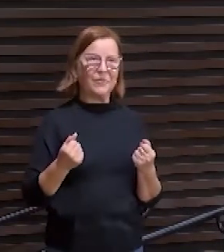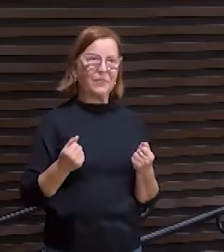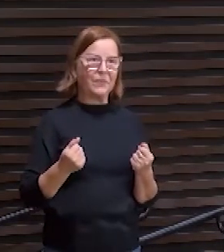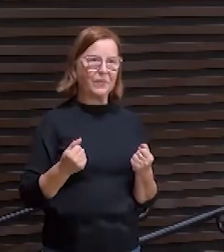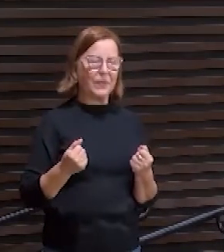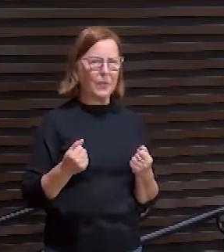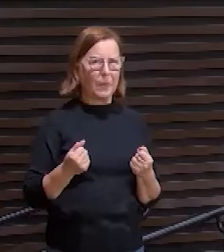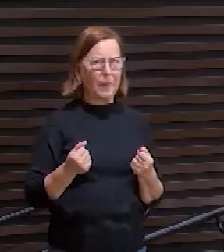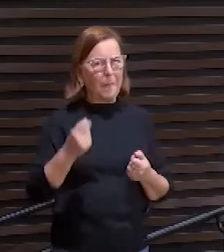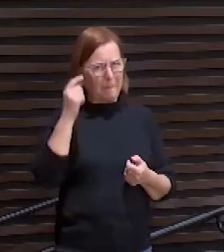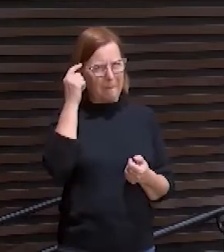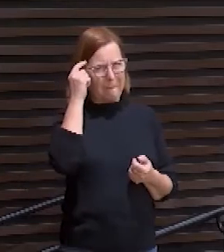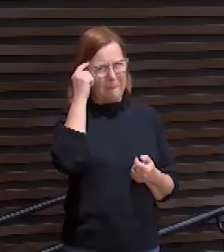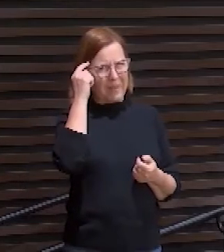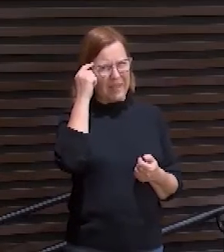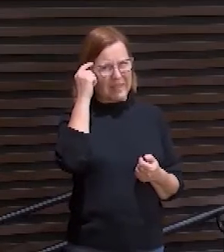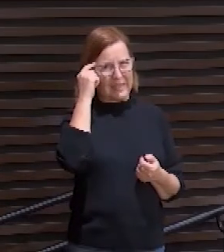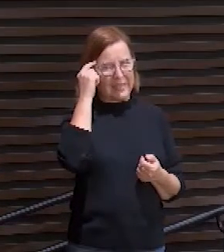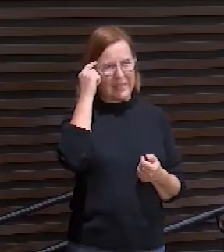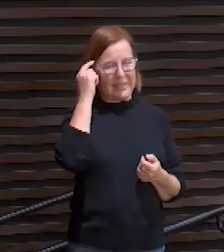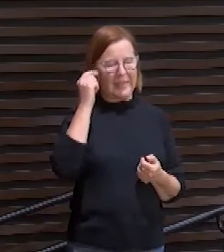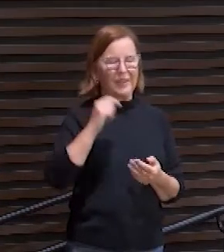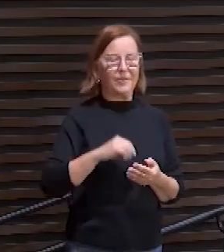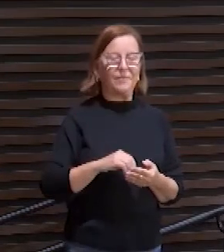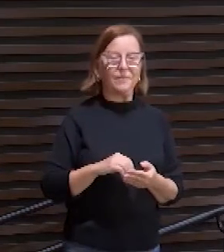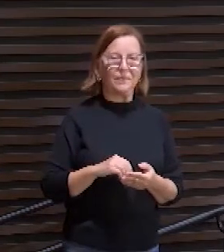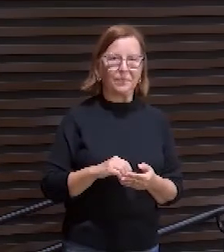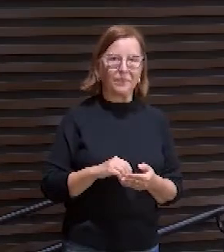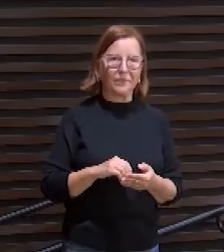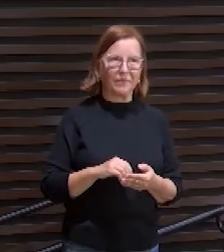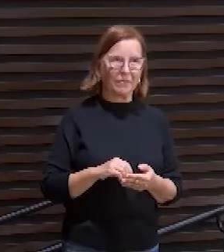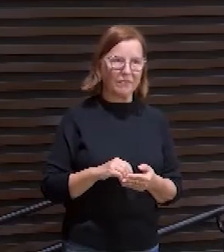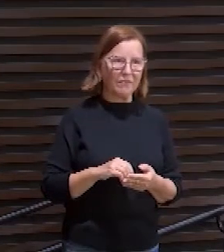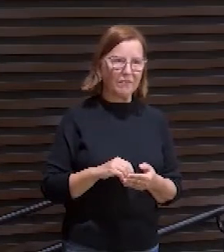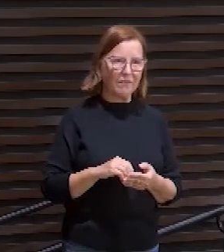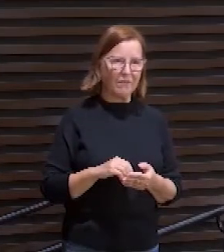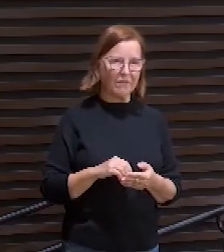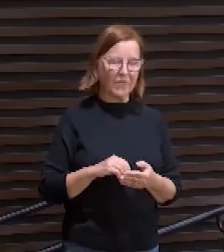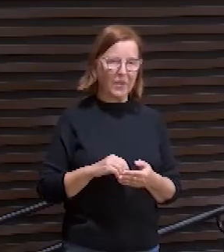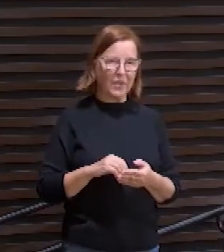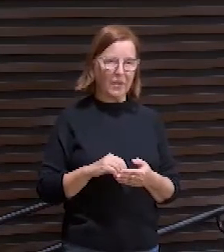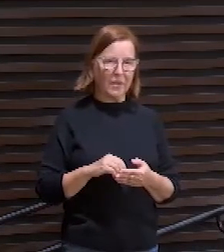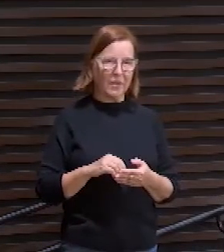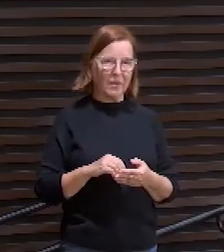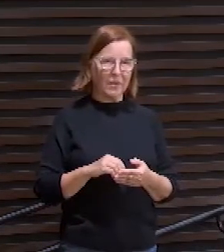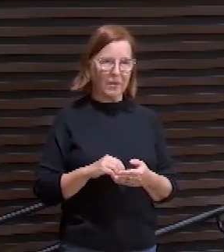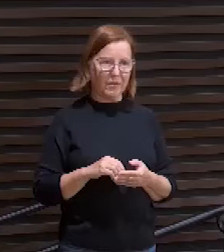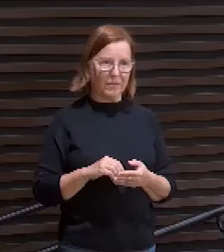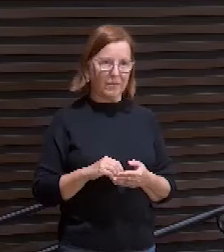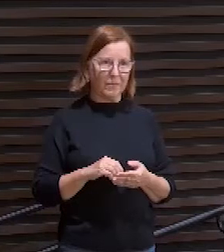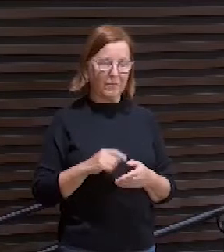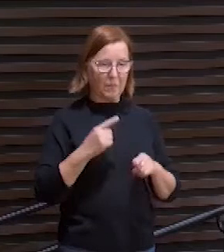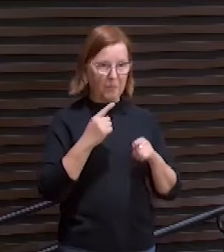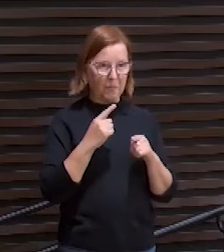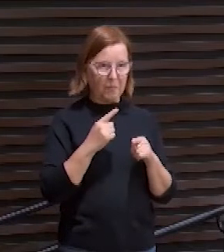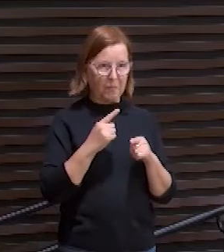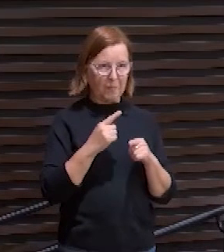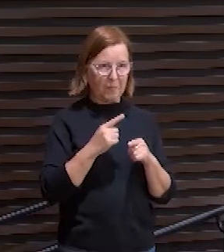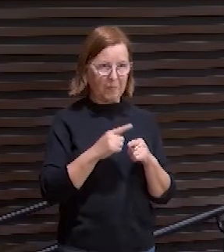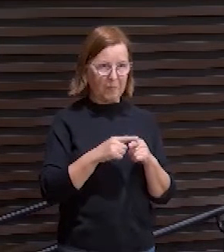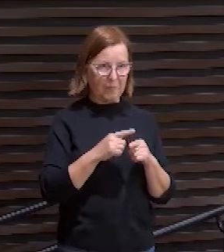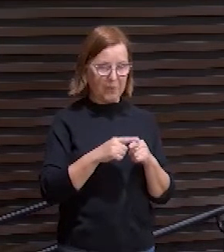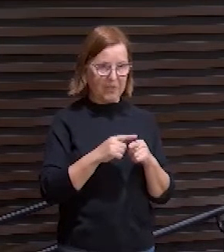equivocado, para as premissas falsas que ele fundamentava a sua fé, fundamentava a